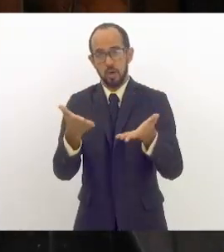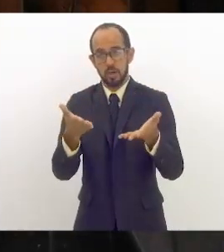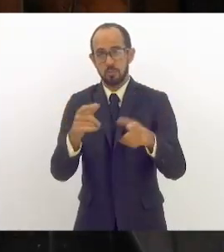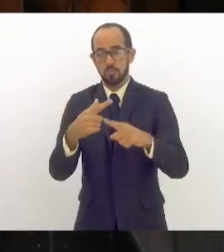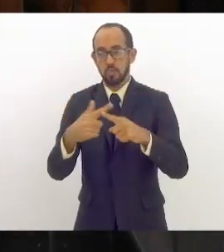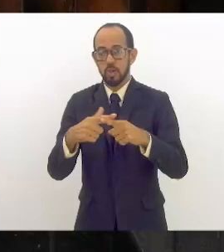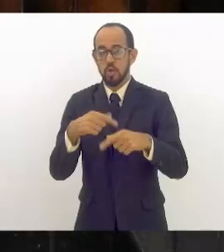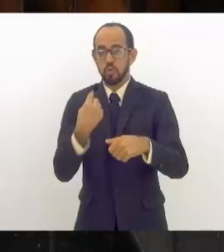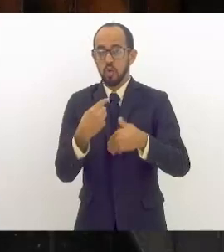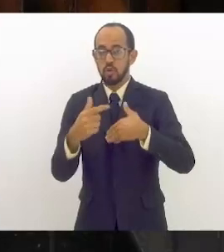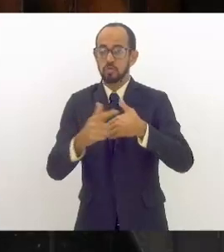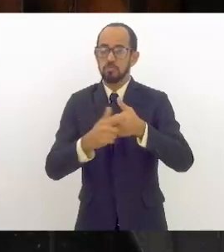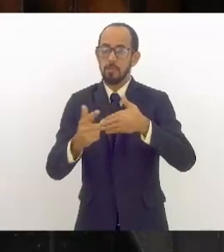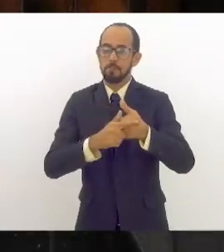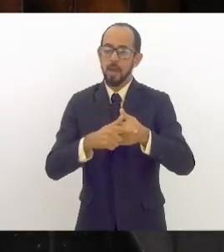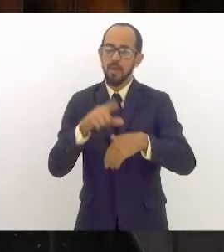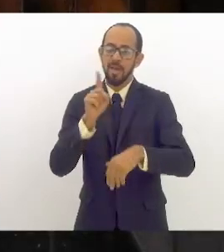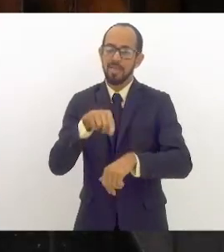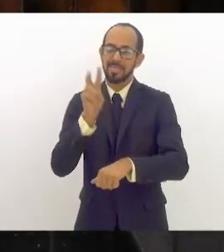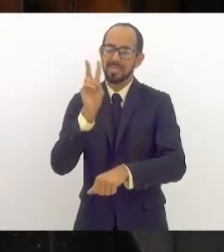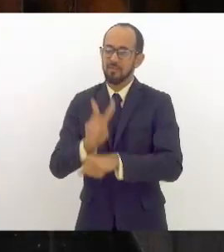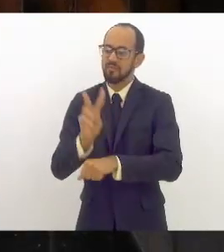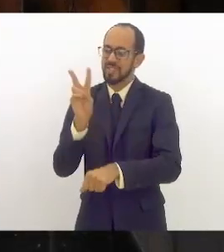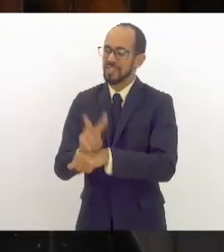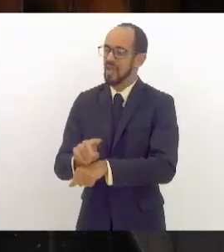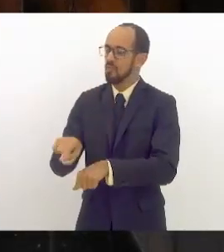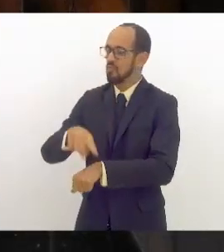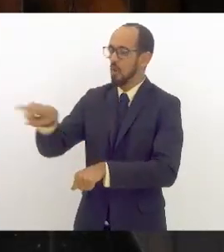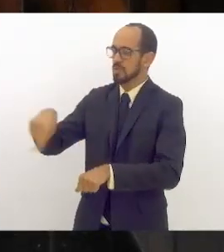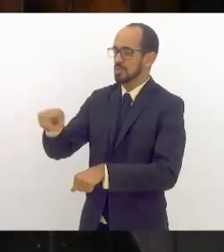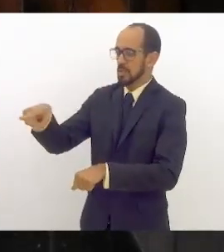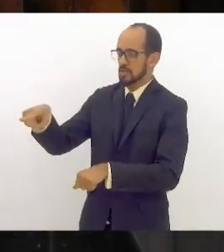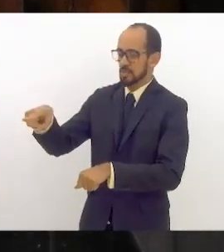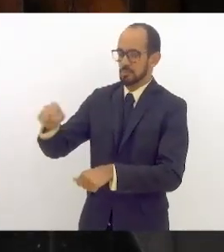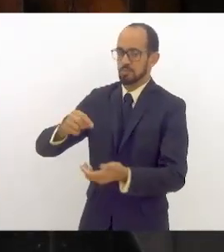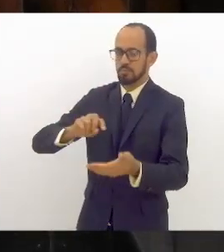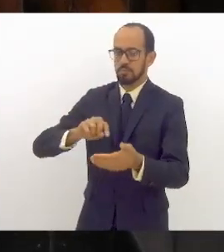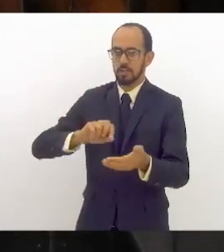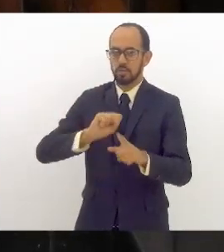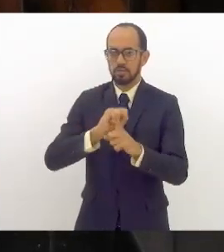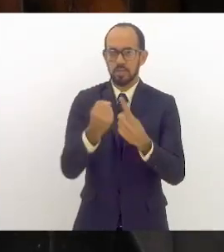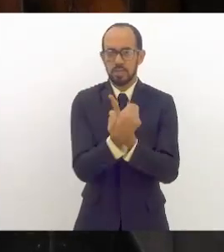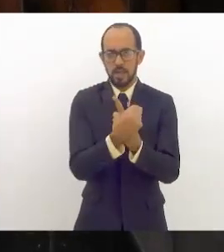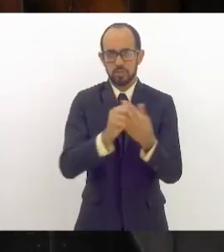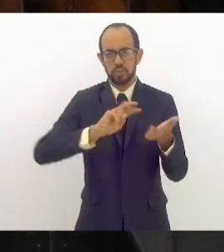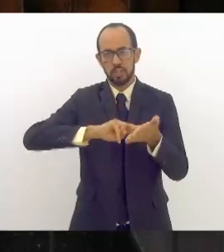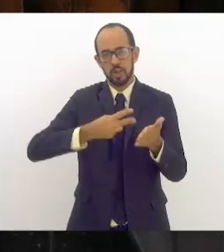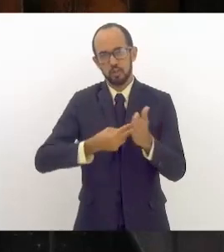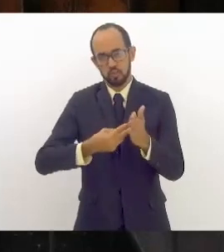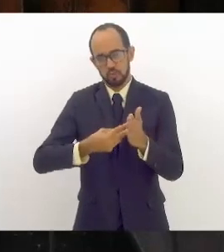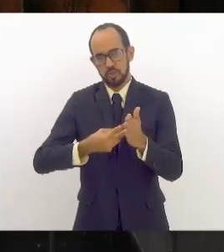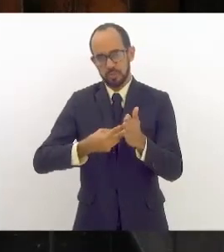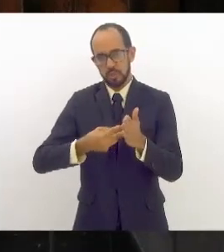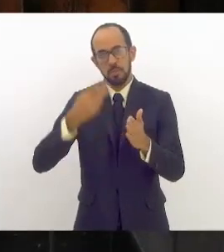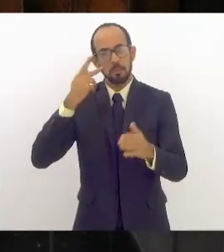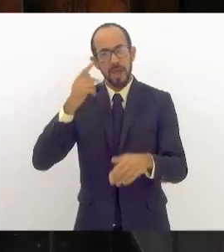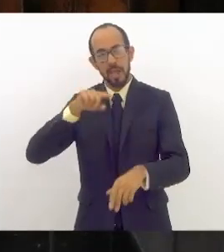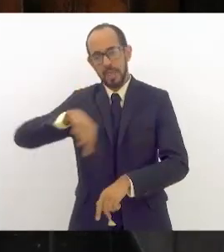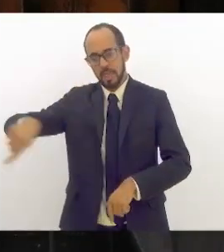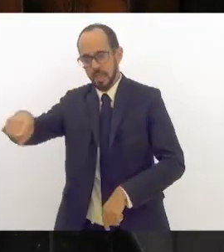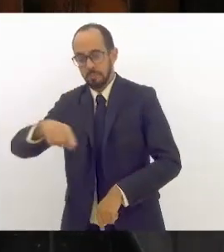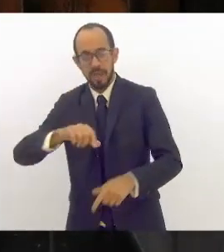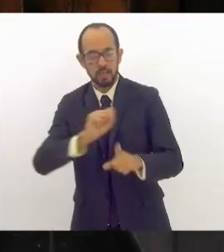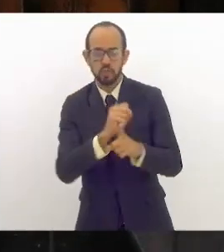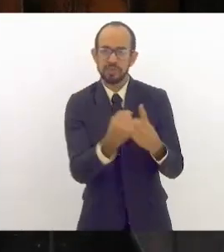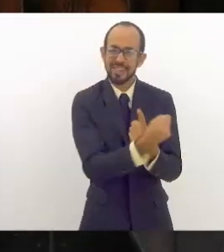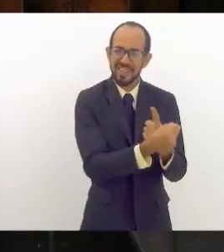nosso papel é defender vocês para a sociedade e traduzir as suas ações para ela é preciso que a sociedade